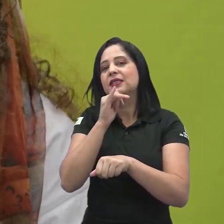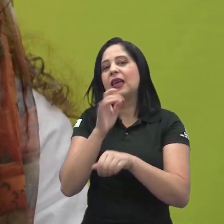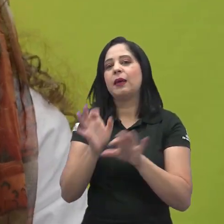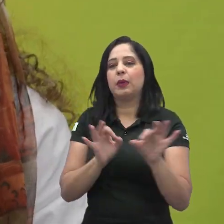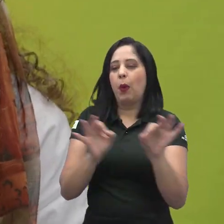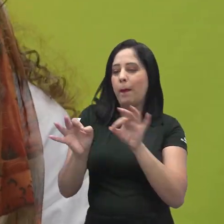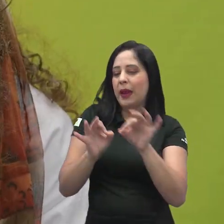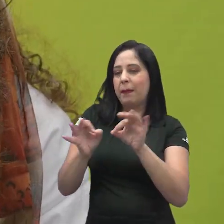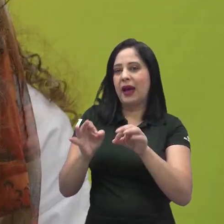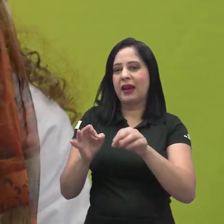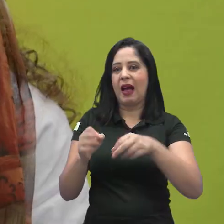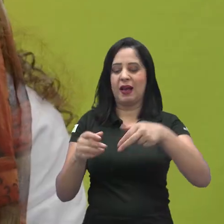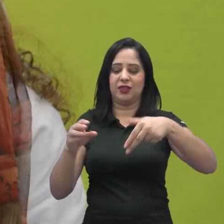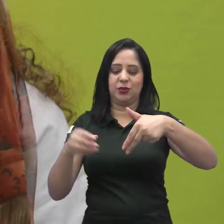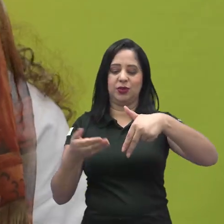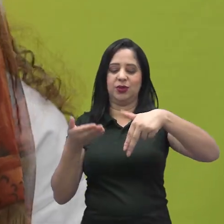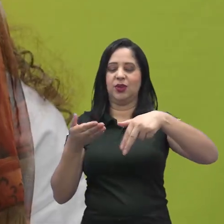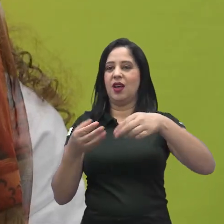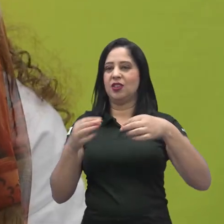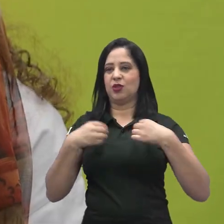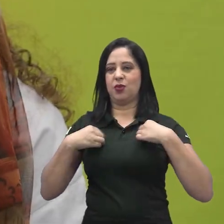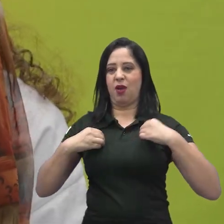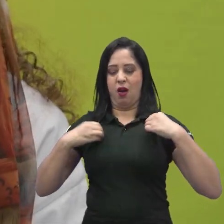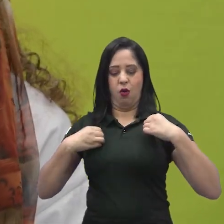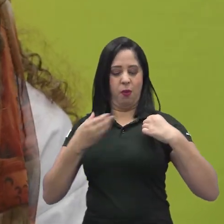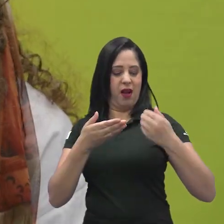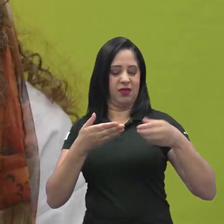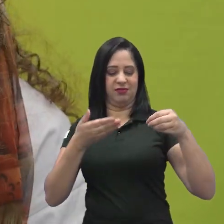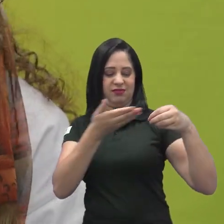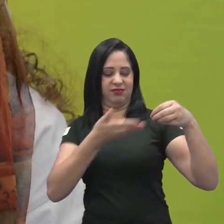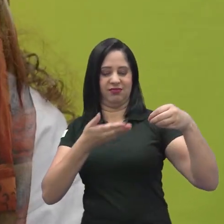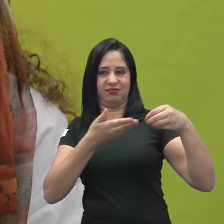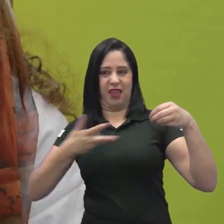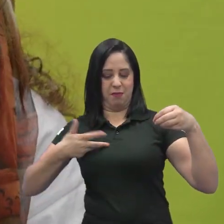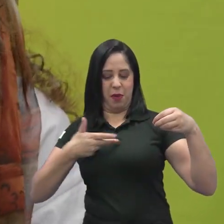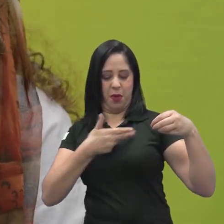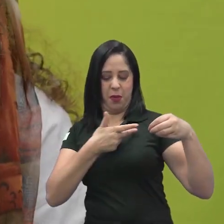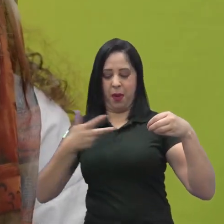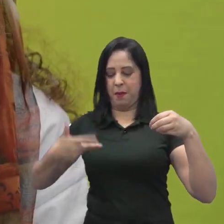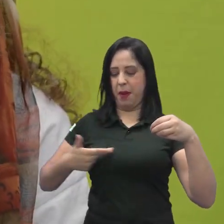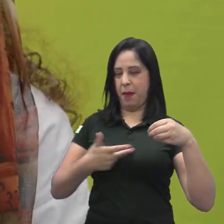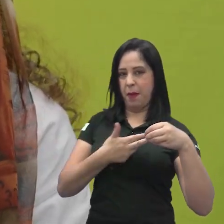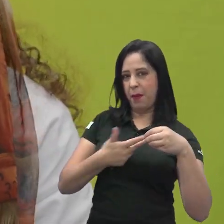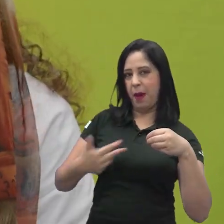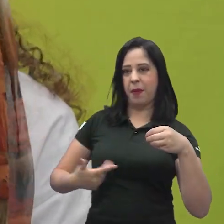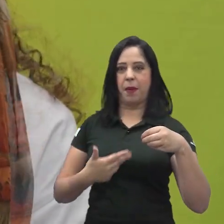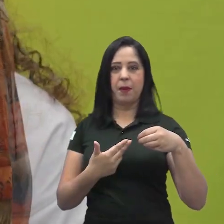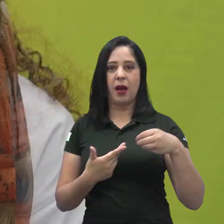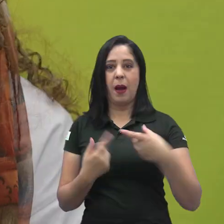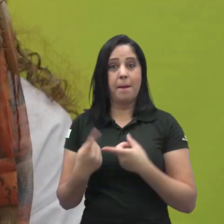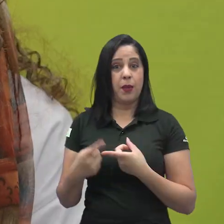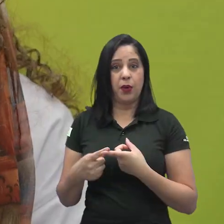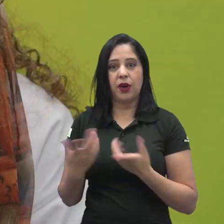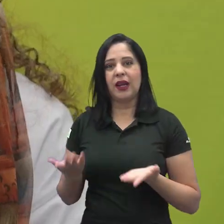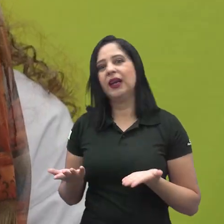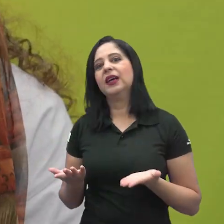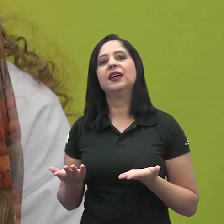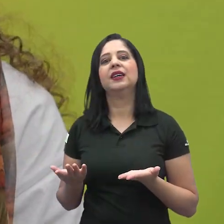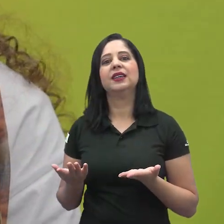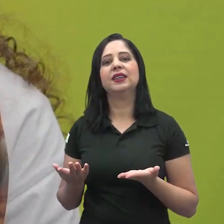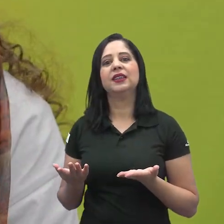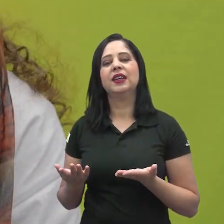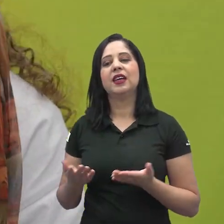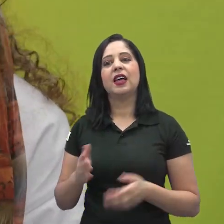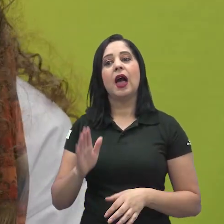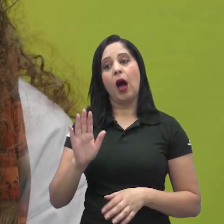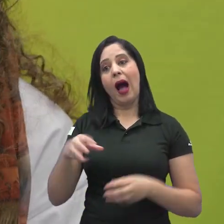fazer um rasgo, ou terminar de rasgar, ou talvez passar algum tecido por debaixo desse rasgo, porque